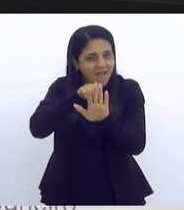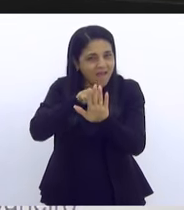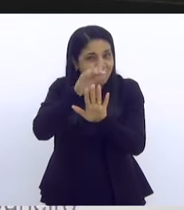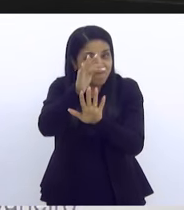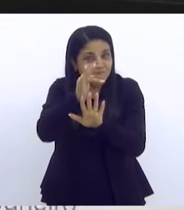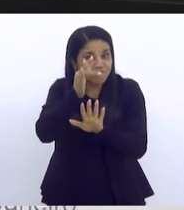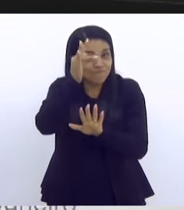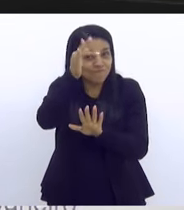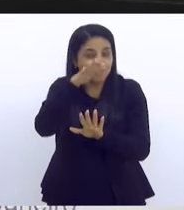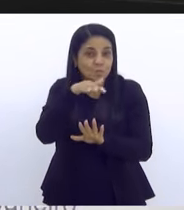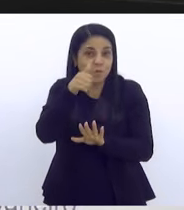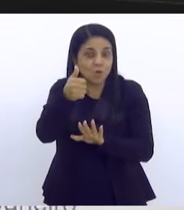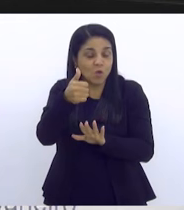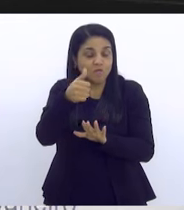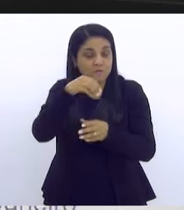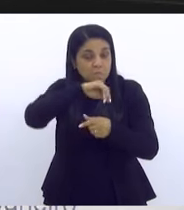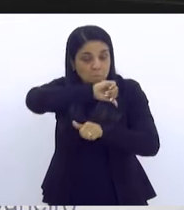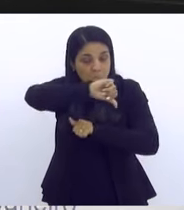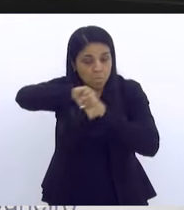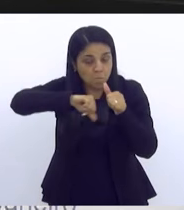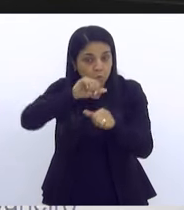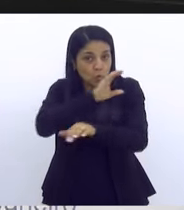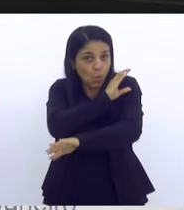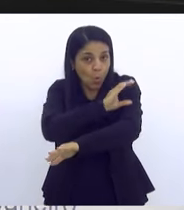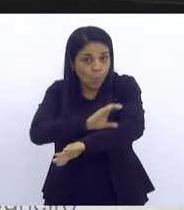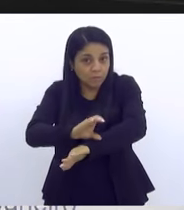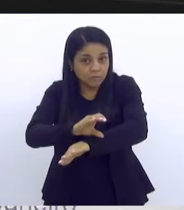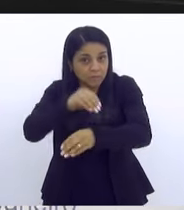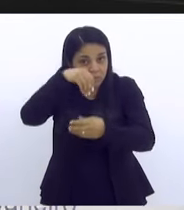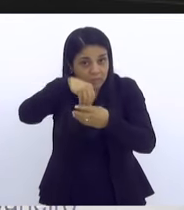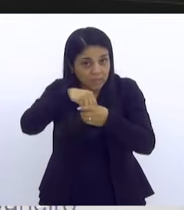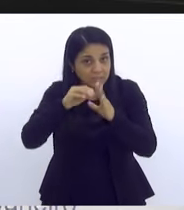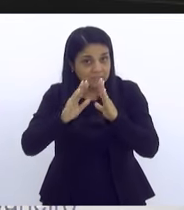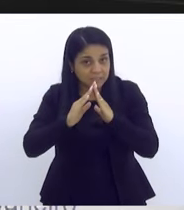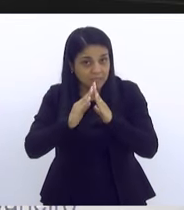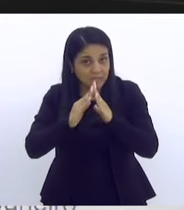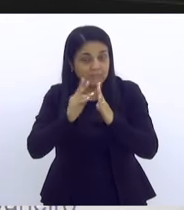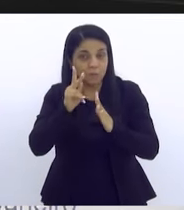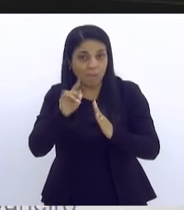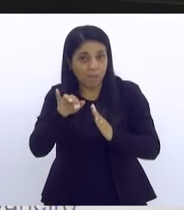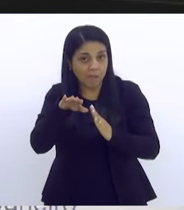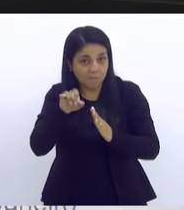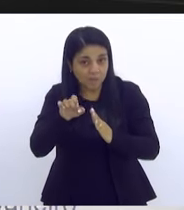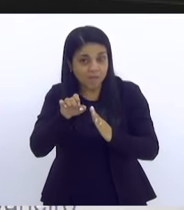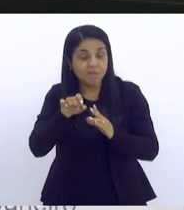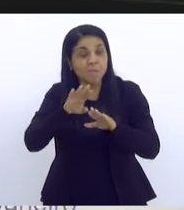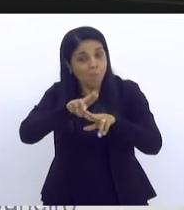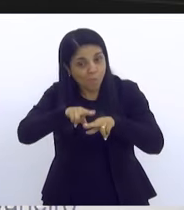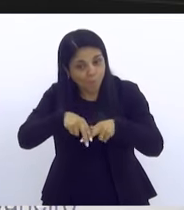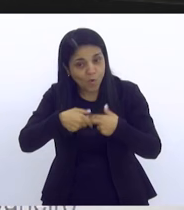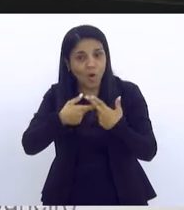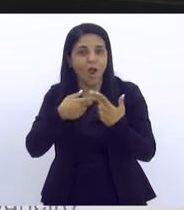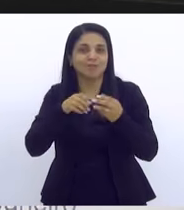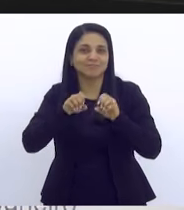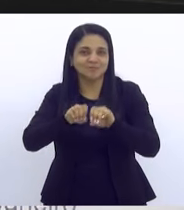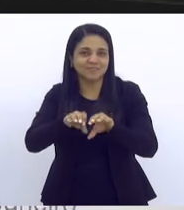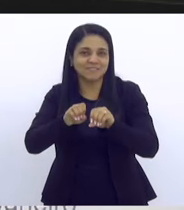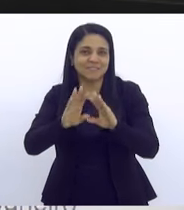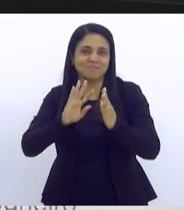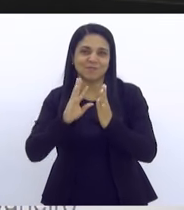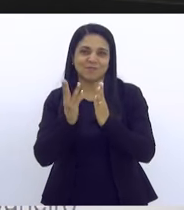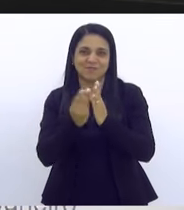o comportamento dentro de casa com seus pais por conta desses ensinamentos que o Espírito